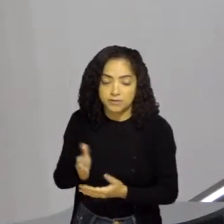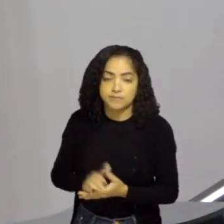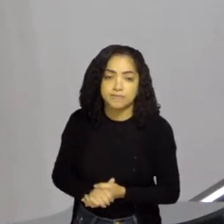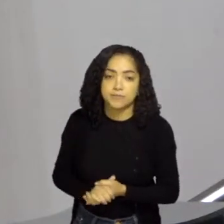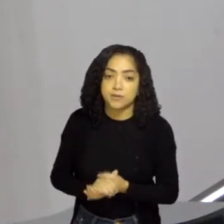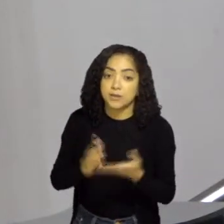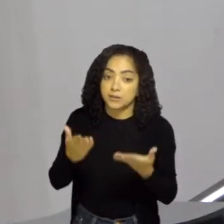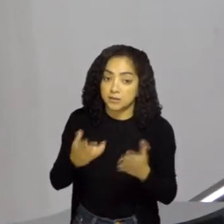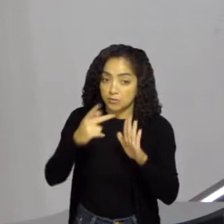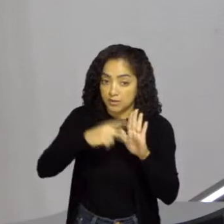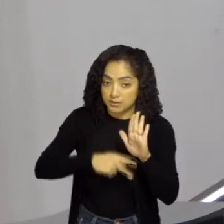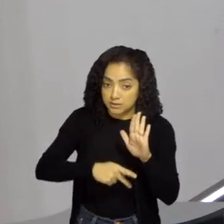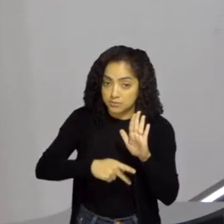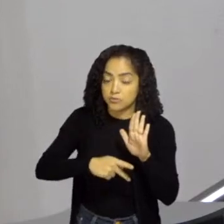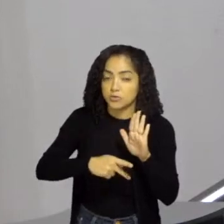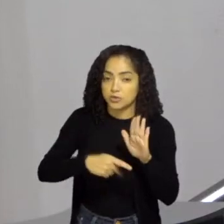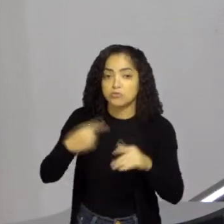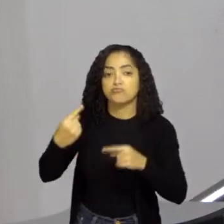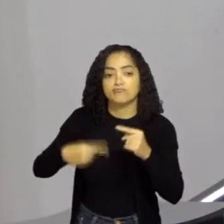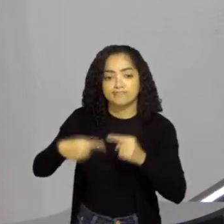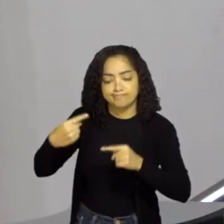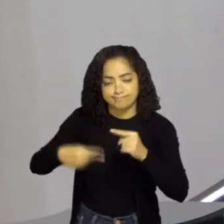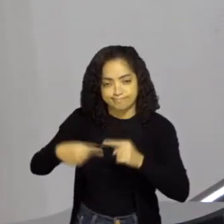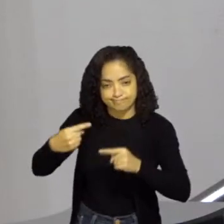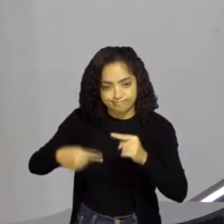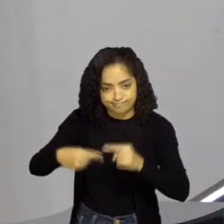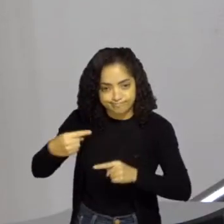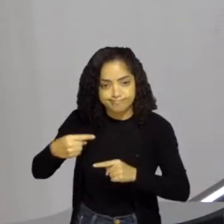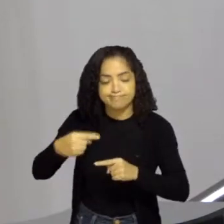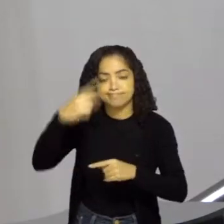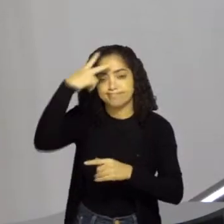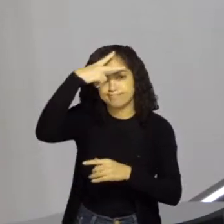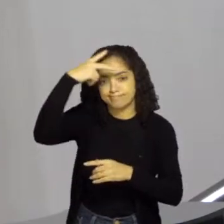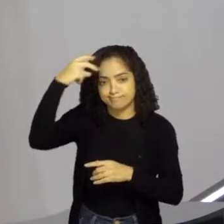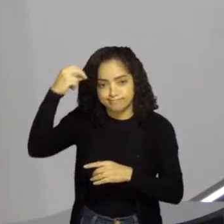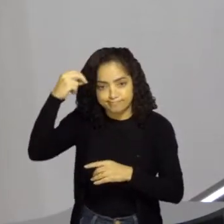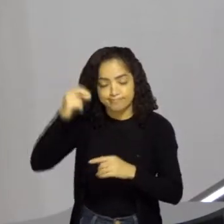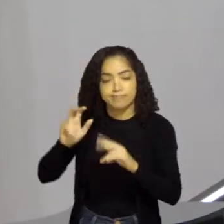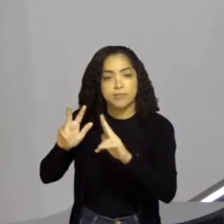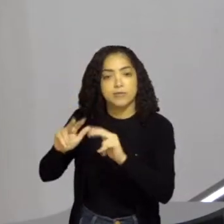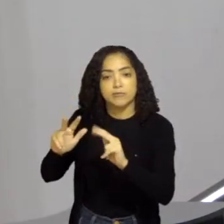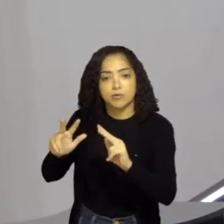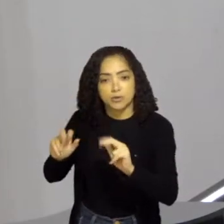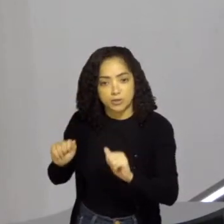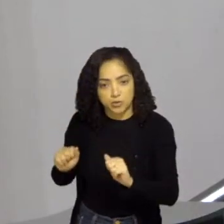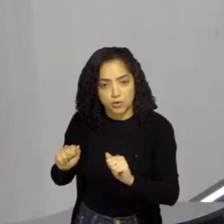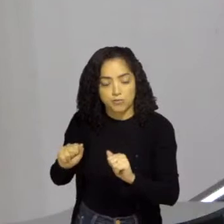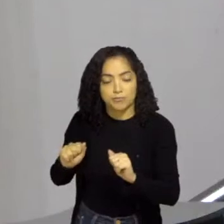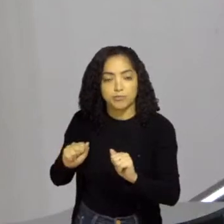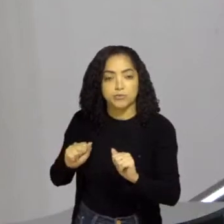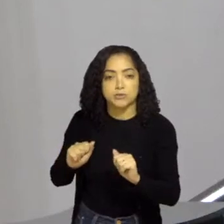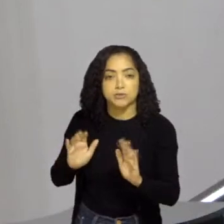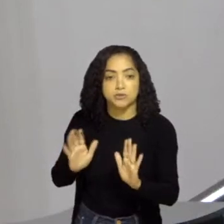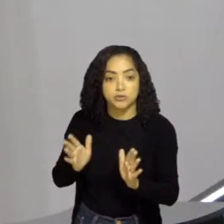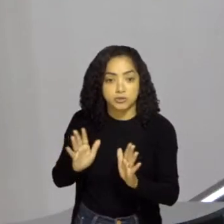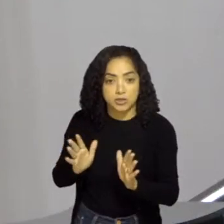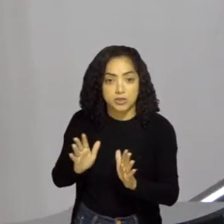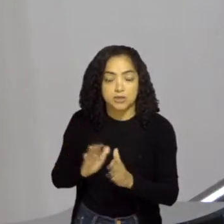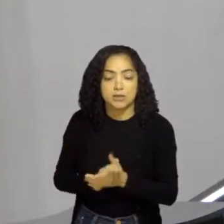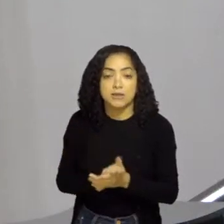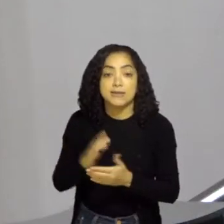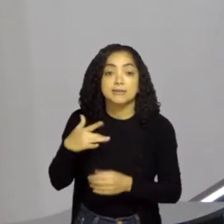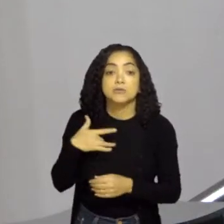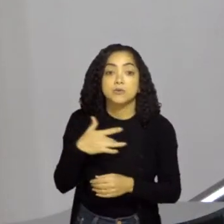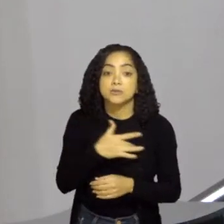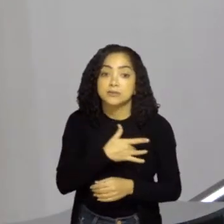projeto foi discutido com a Prefeitura de Florianópolis, com a saúde,